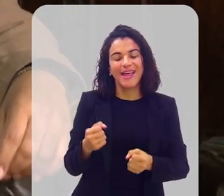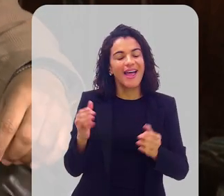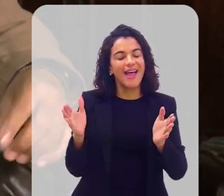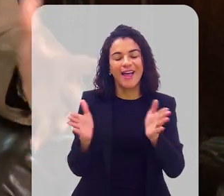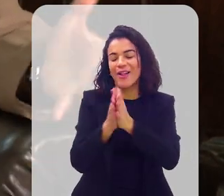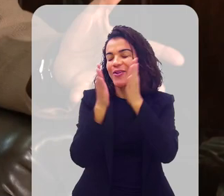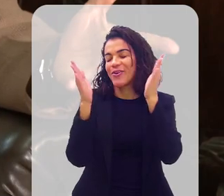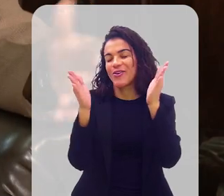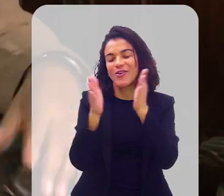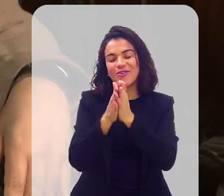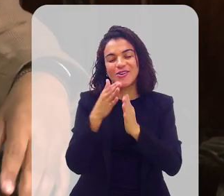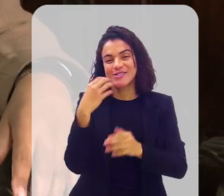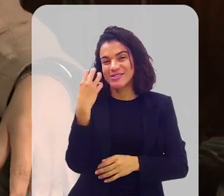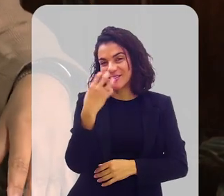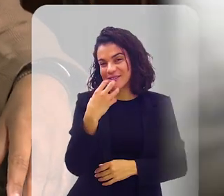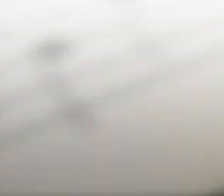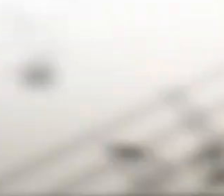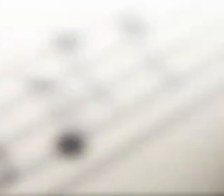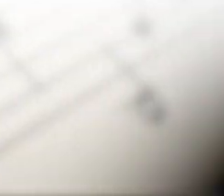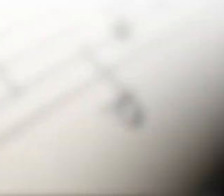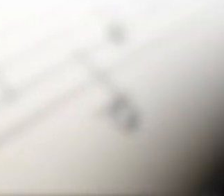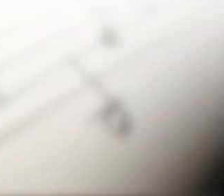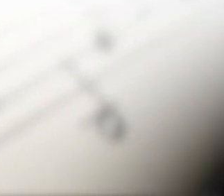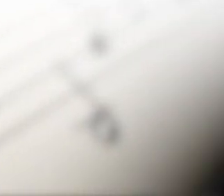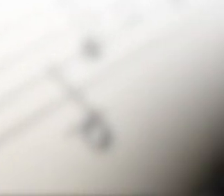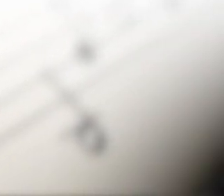Gente, é louvor som. É desse jeito.